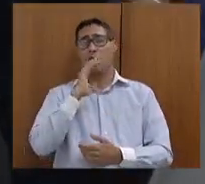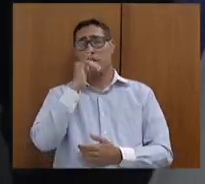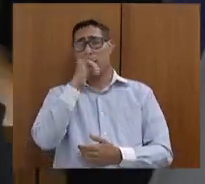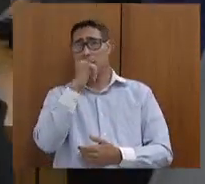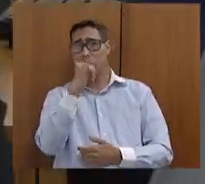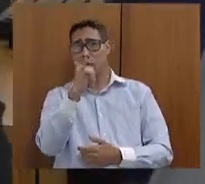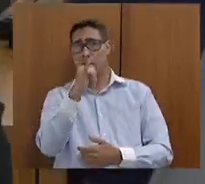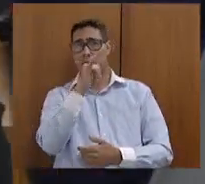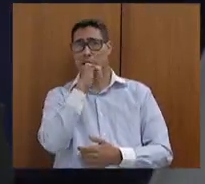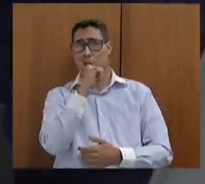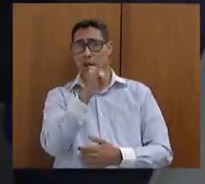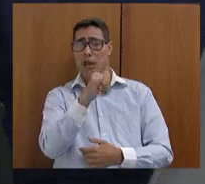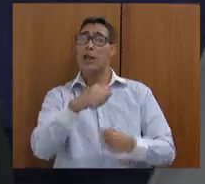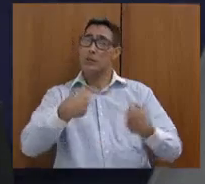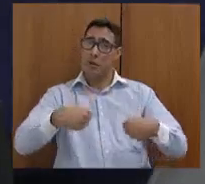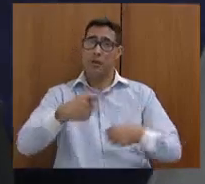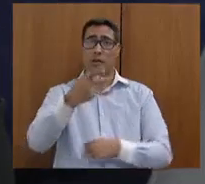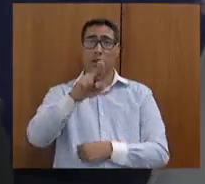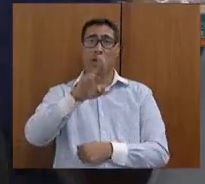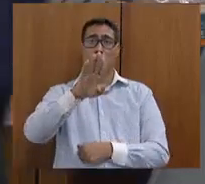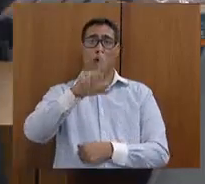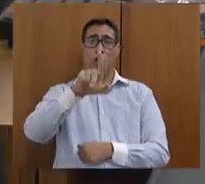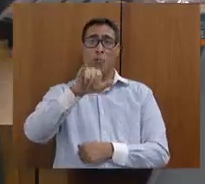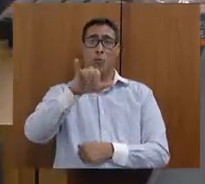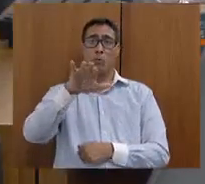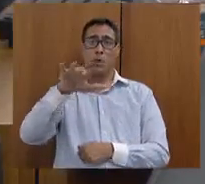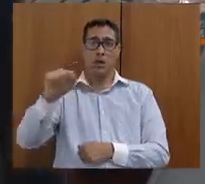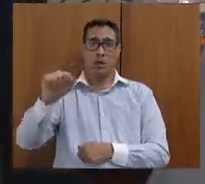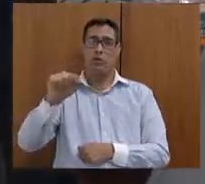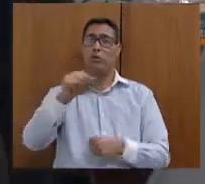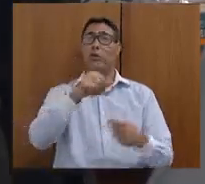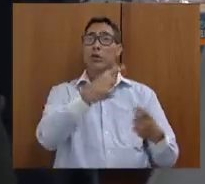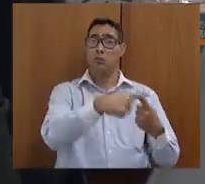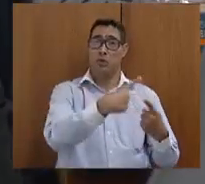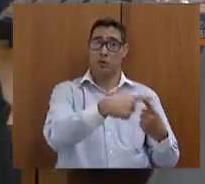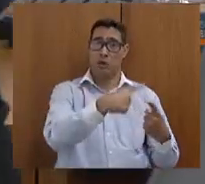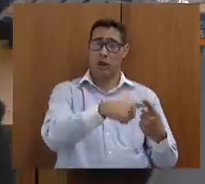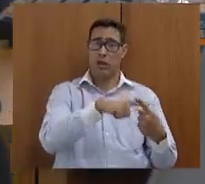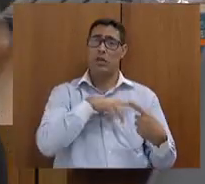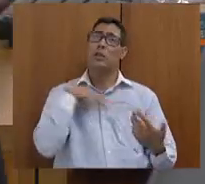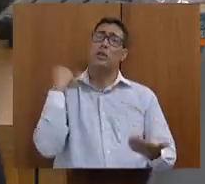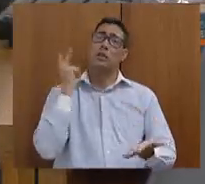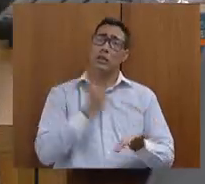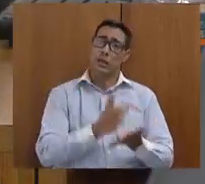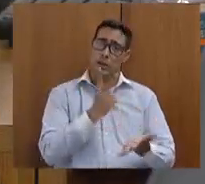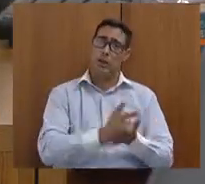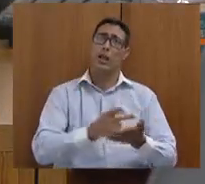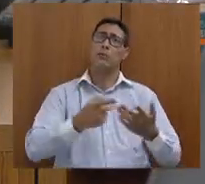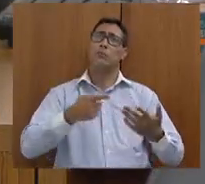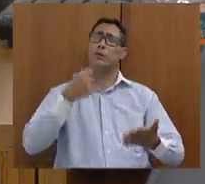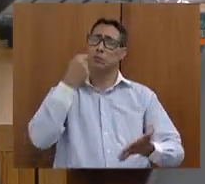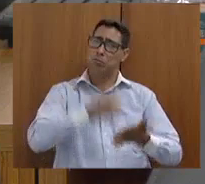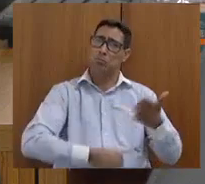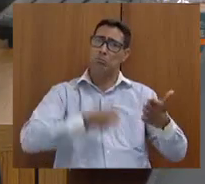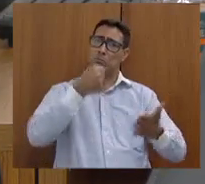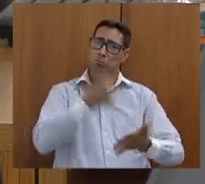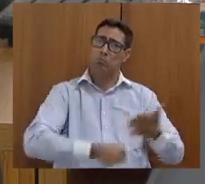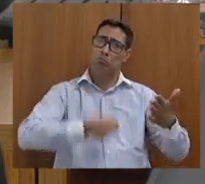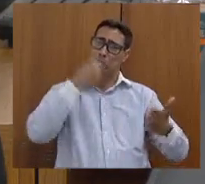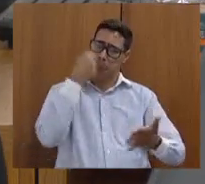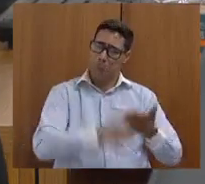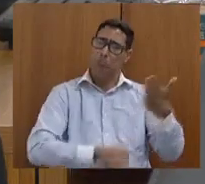precisa ser pública inclusive porque eu sempre brigava e eu acho que é uma briga